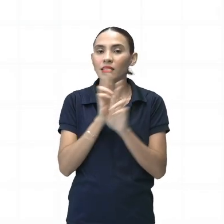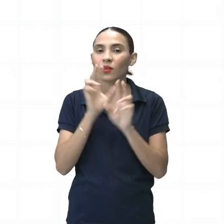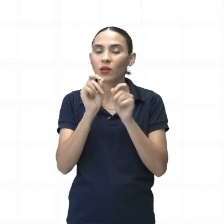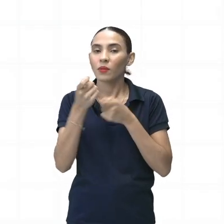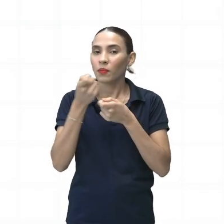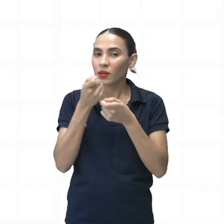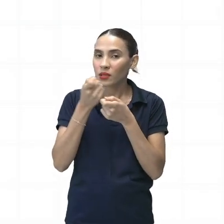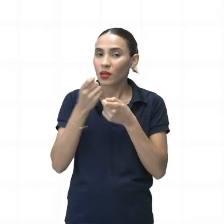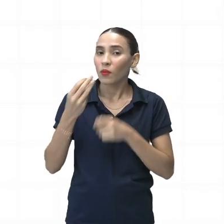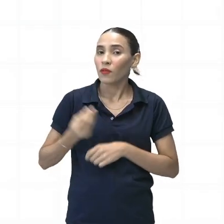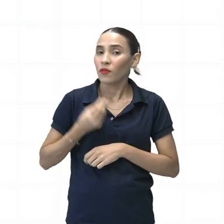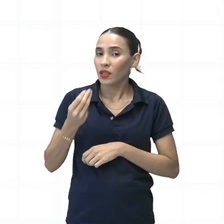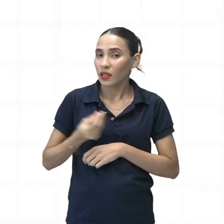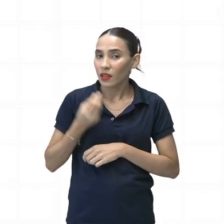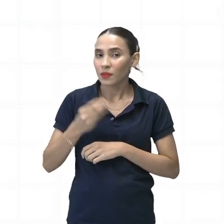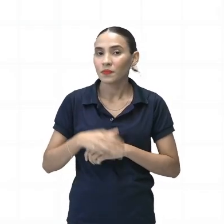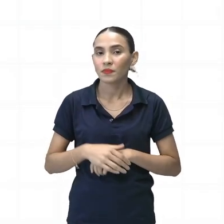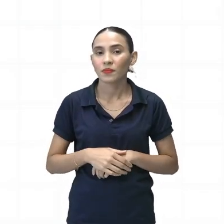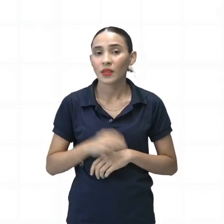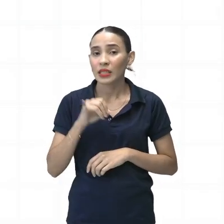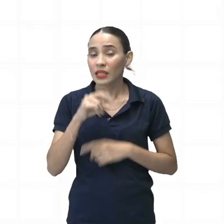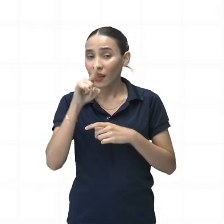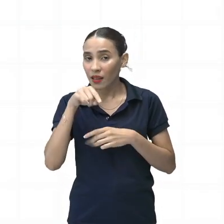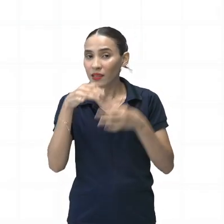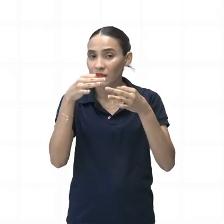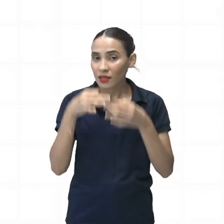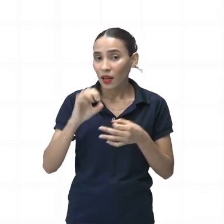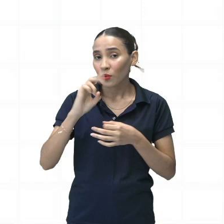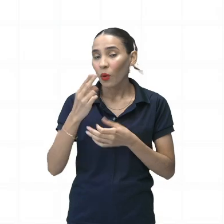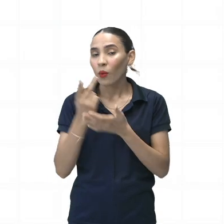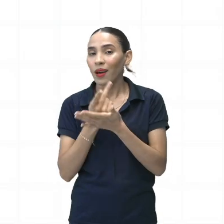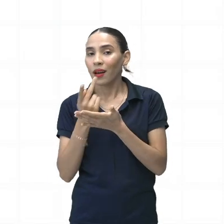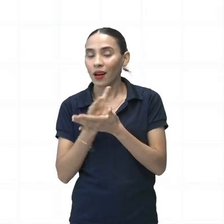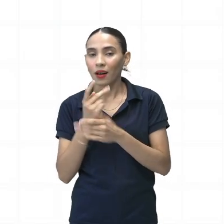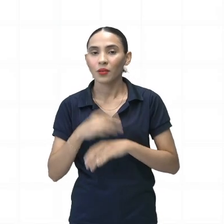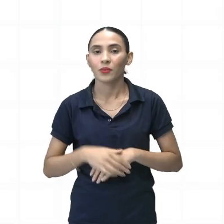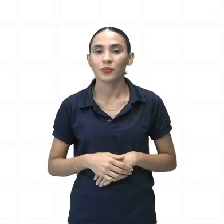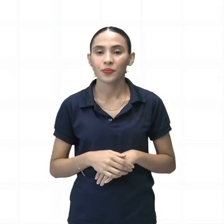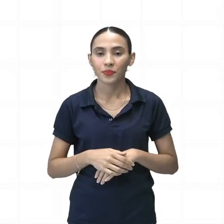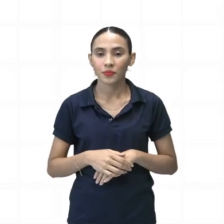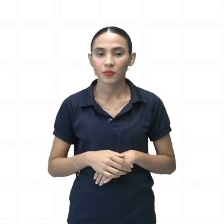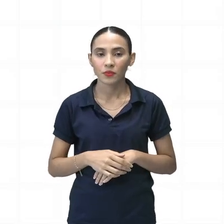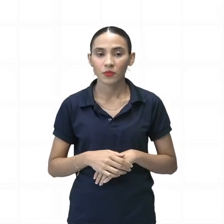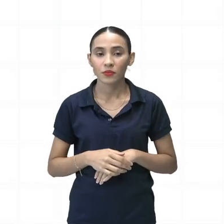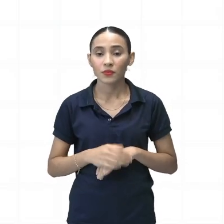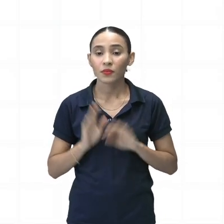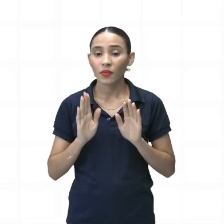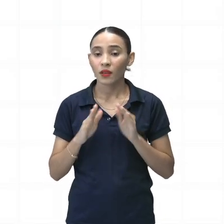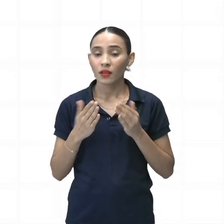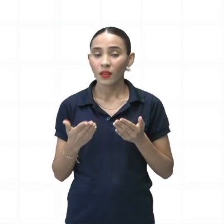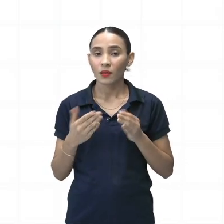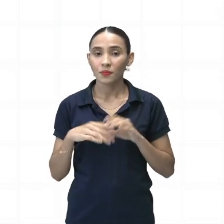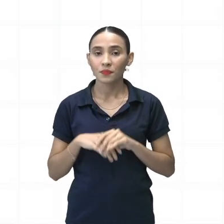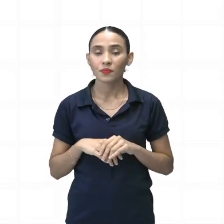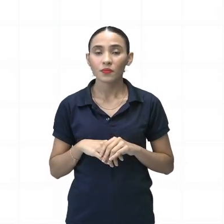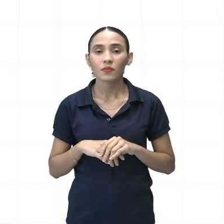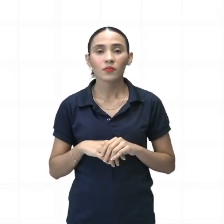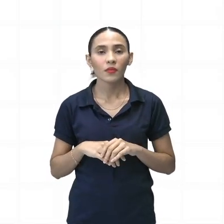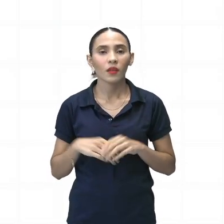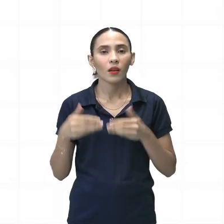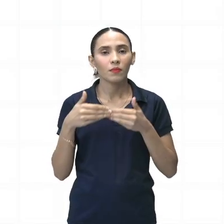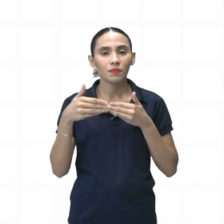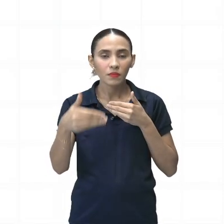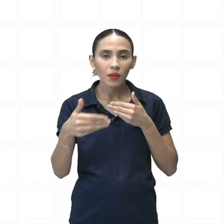Um outro ponto, e aqui é uma coisa muito interessante, né? Na próxima cartela, nós vamos ver que quando nós pensamos